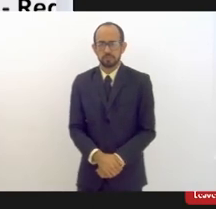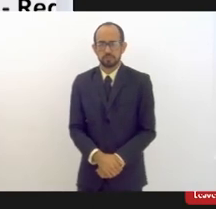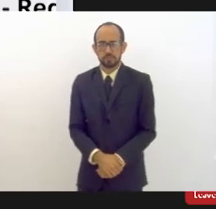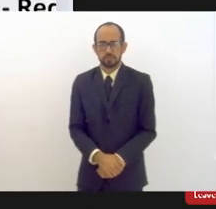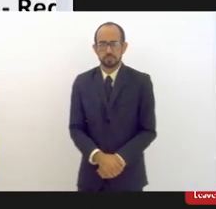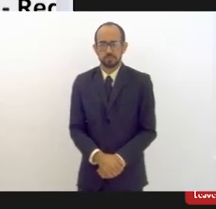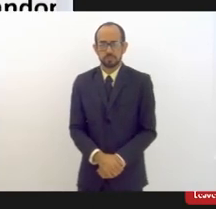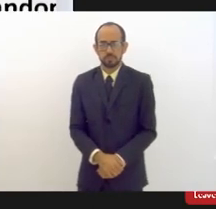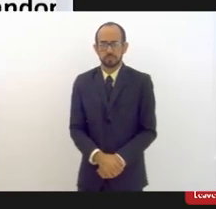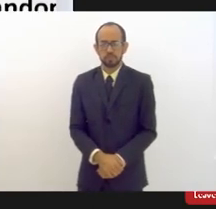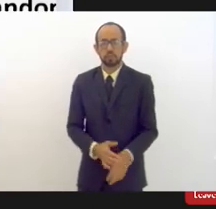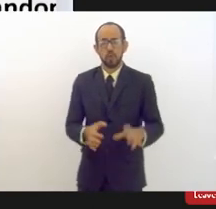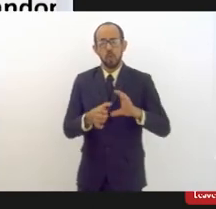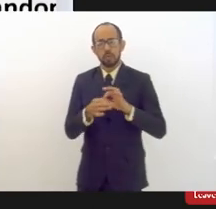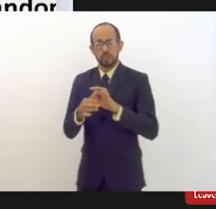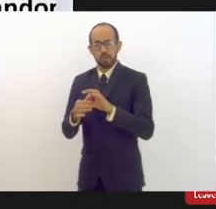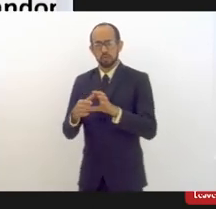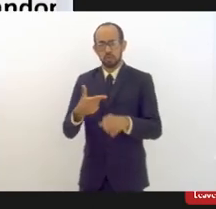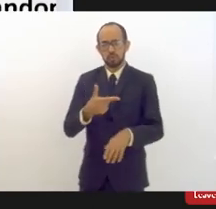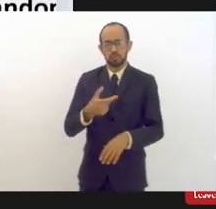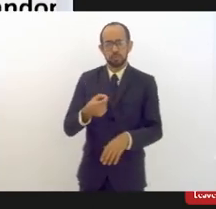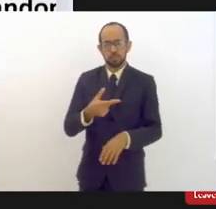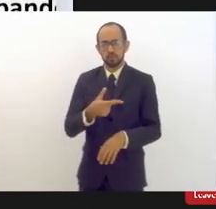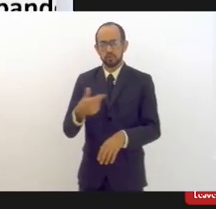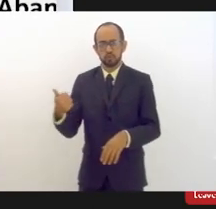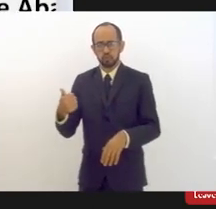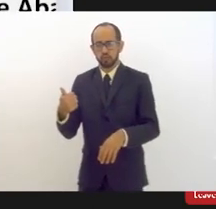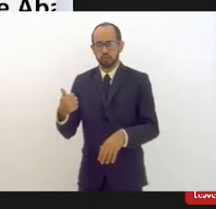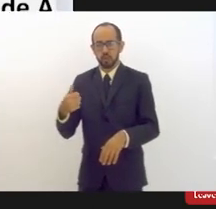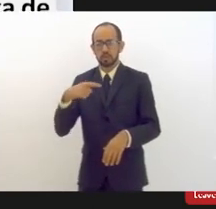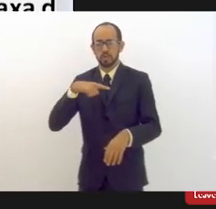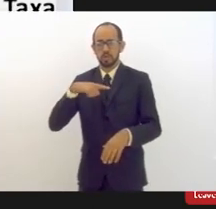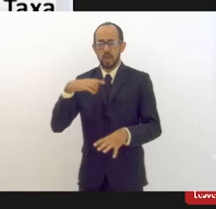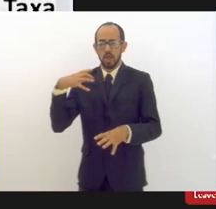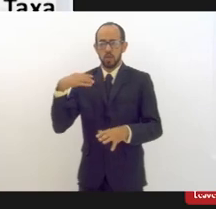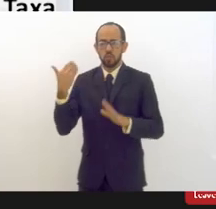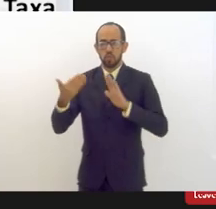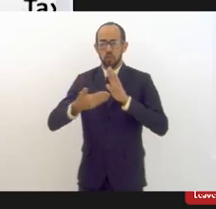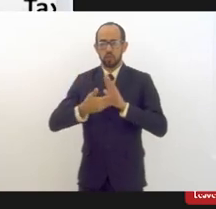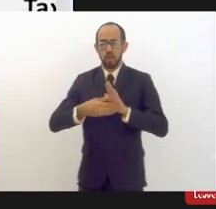No cenário de 2021, a gente fecha com um total de